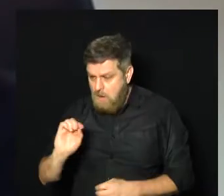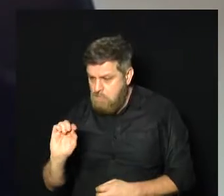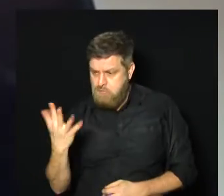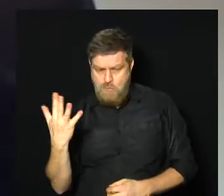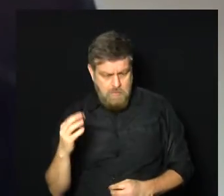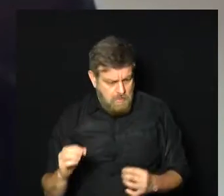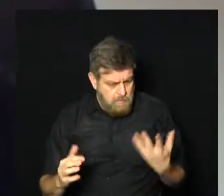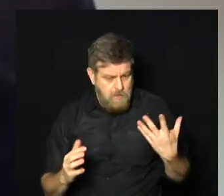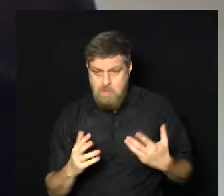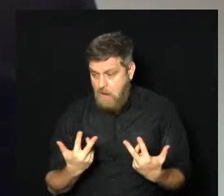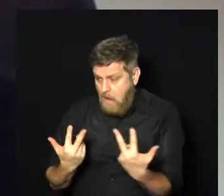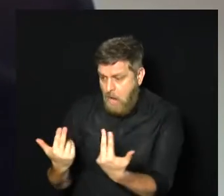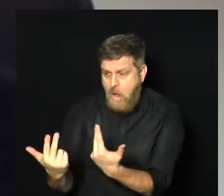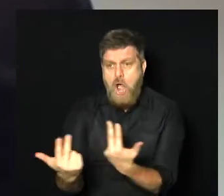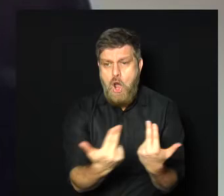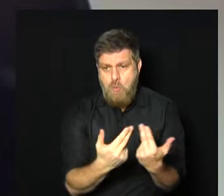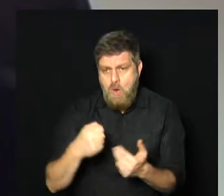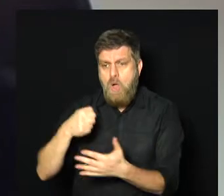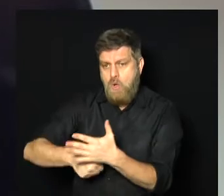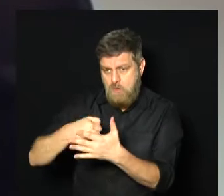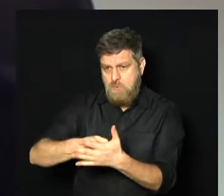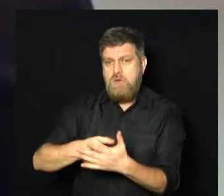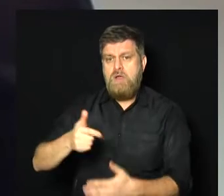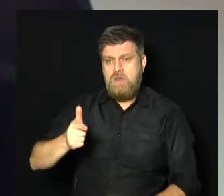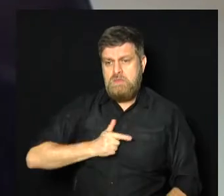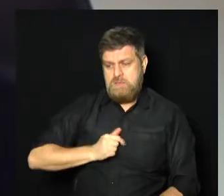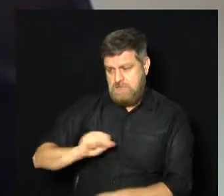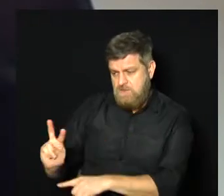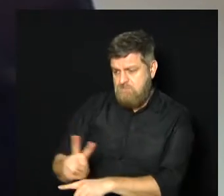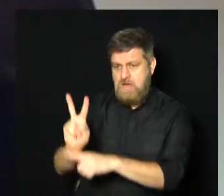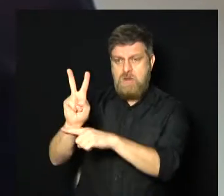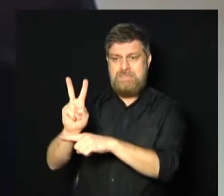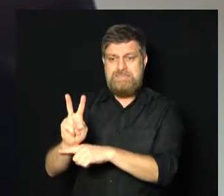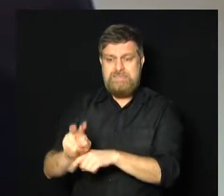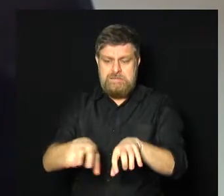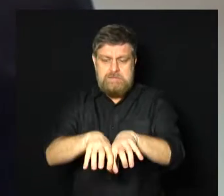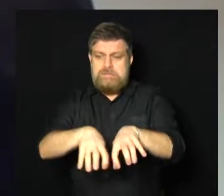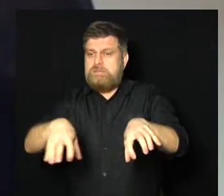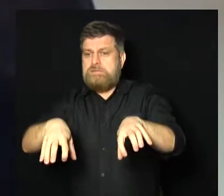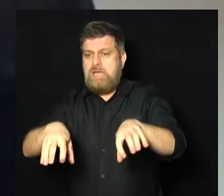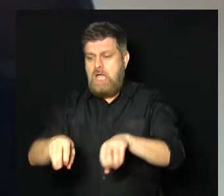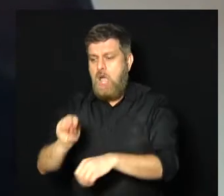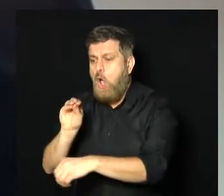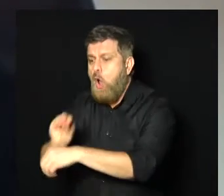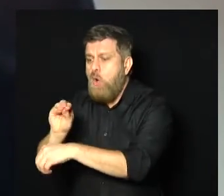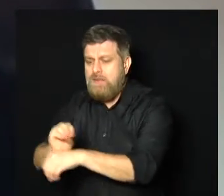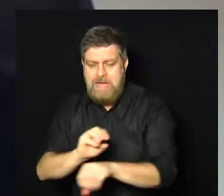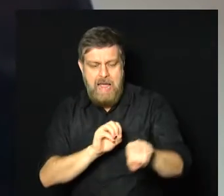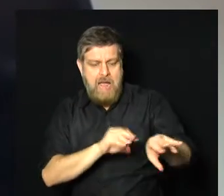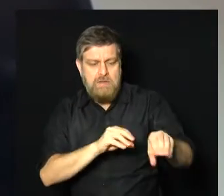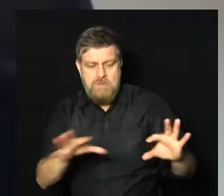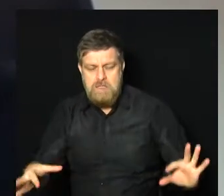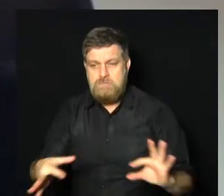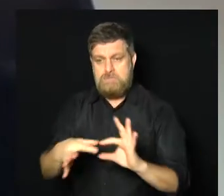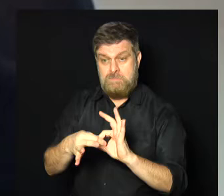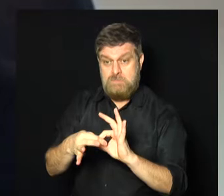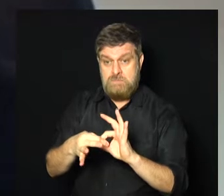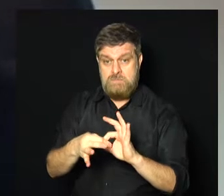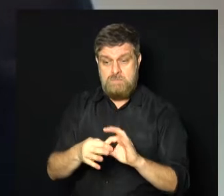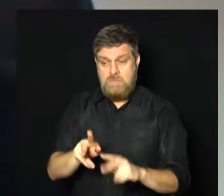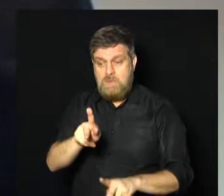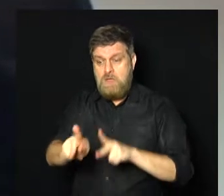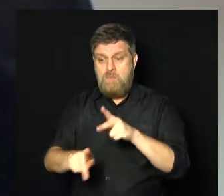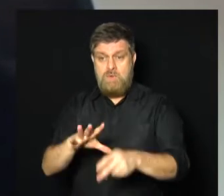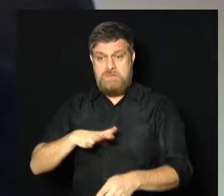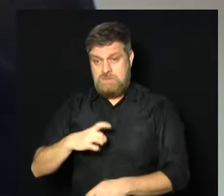né? Esse reconhecimento de que não existe a separação entre o cuidar e o educar. E para a população de Campinas, eu acho